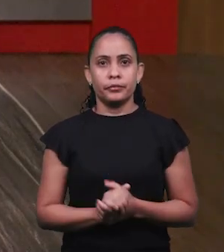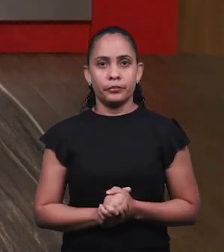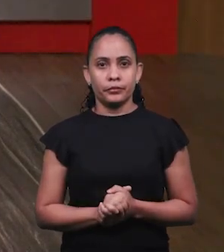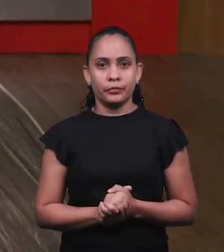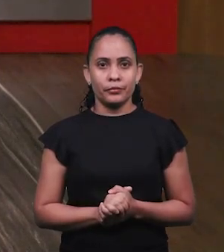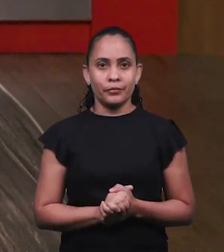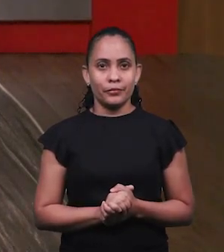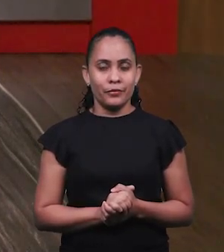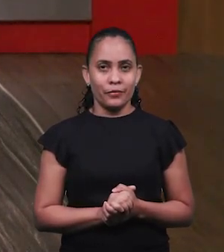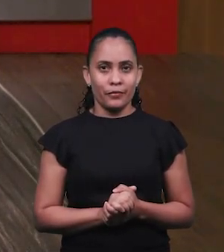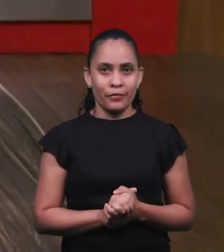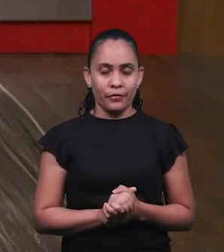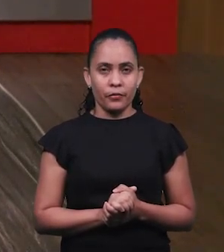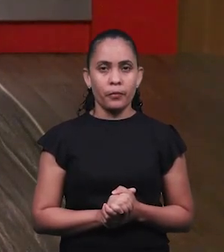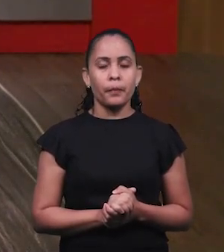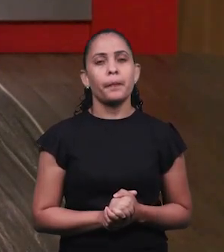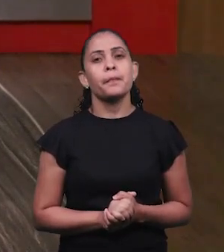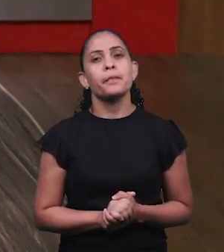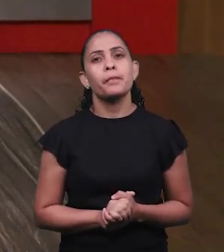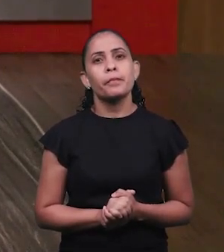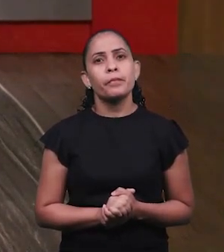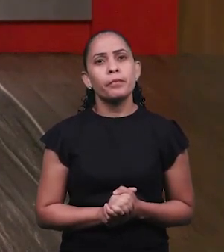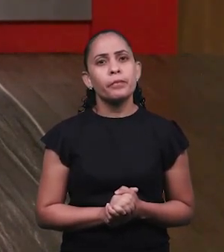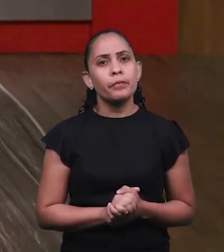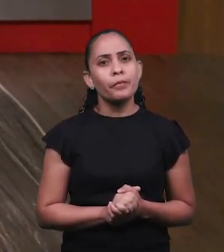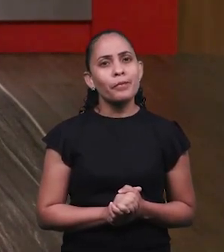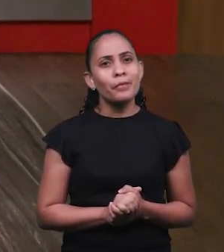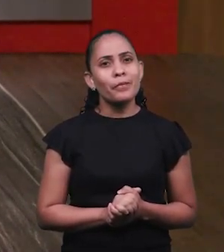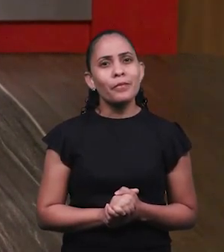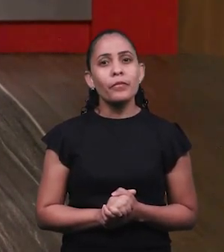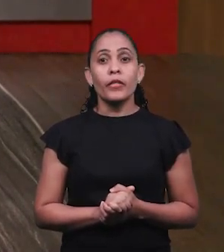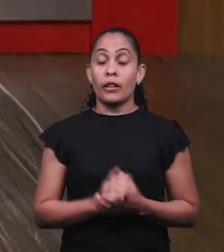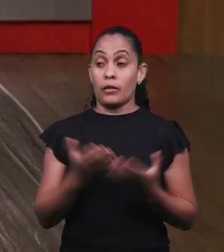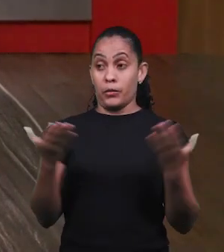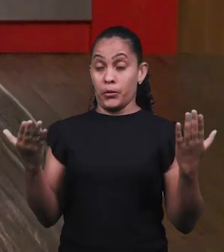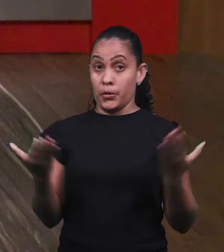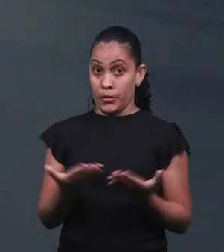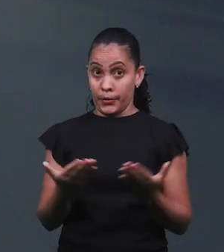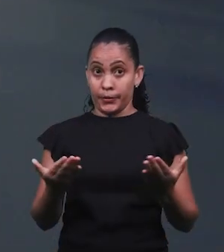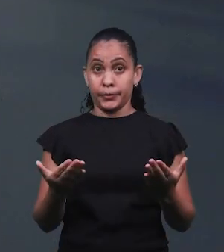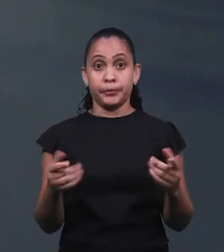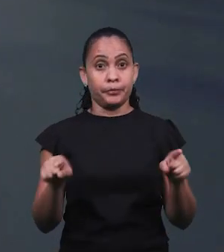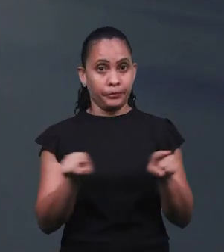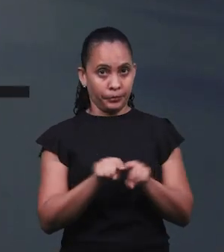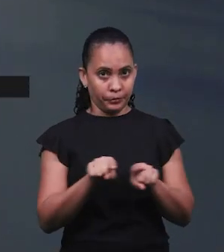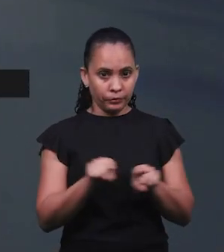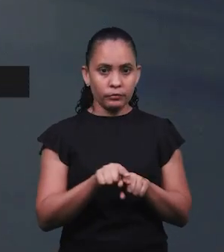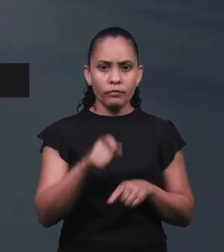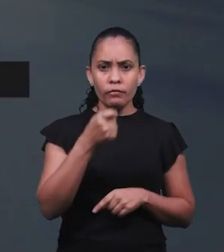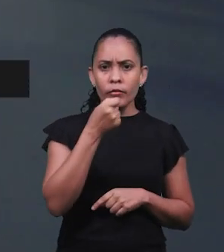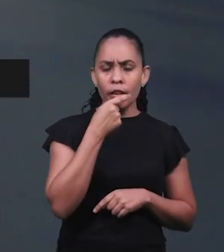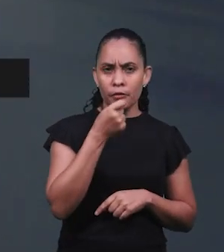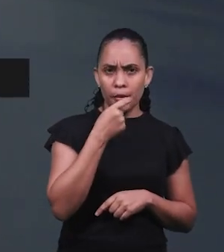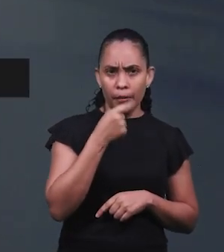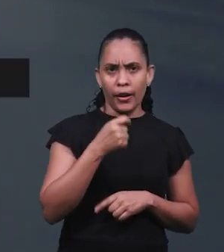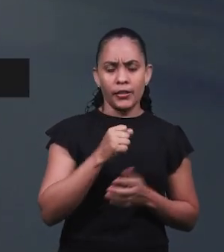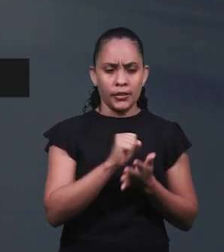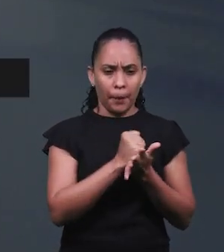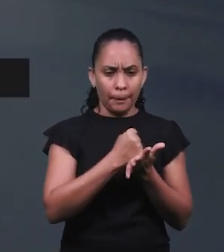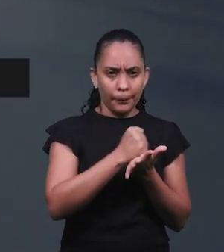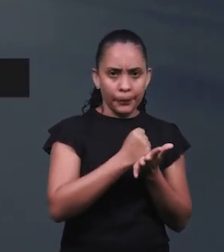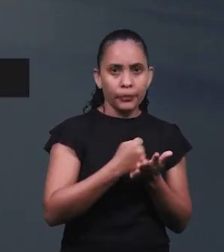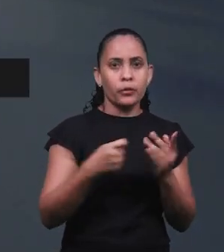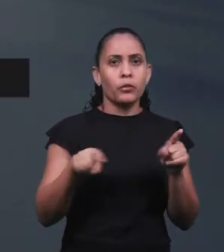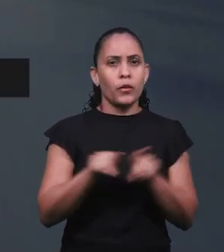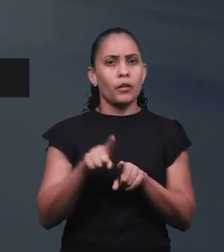um dissabor mais na frente, né? Bom. Do ponto de vista de farmacológico, a gente passou